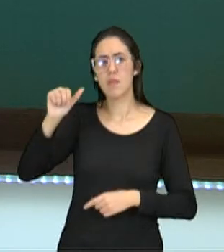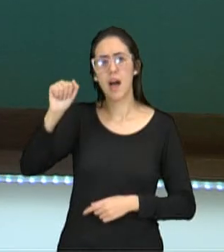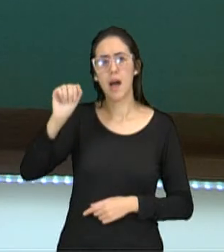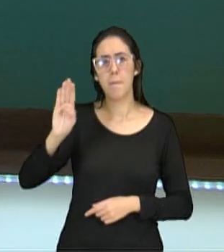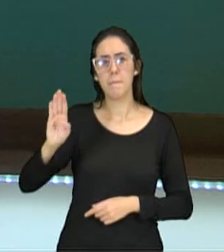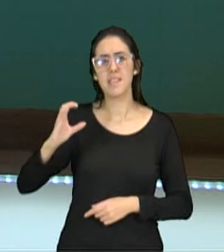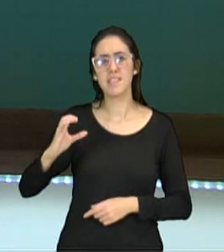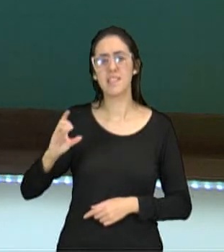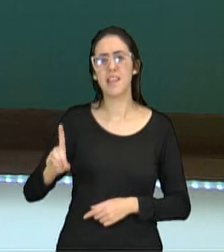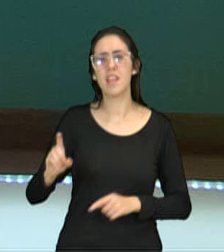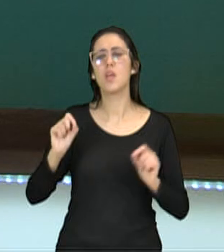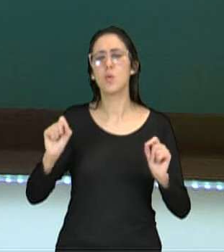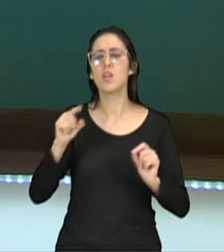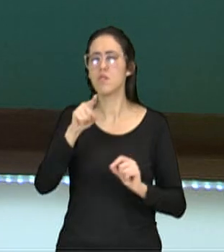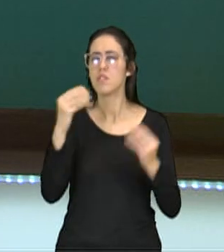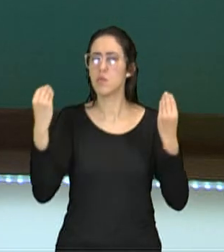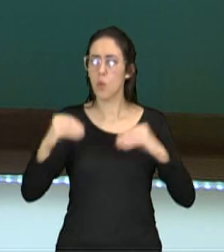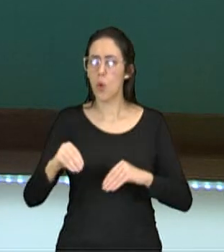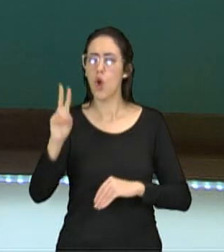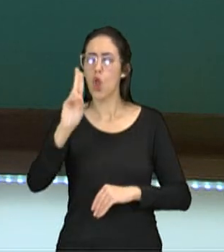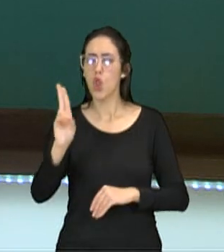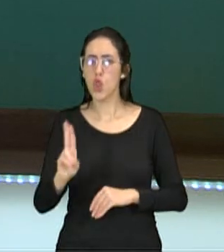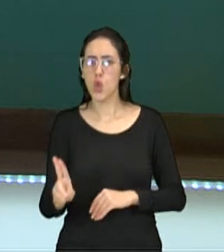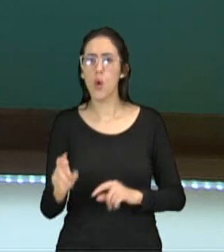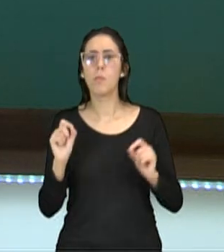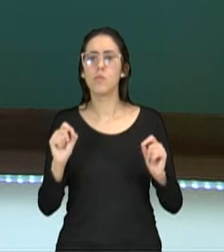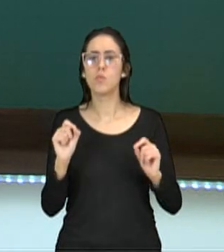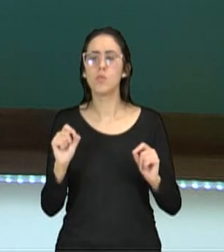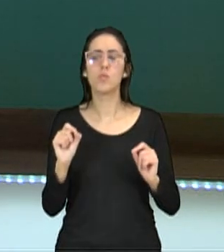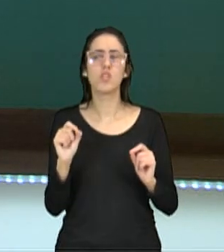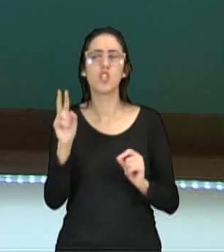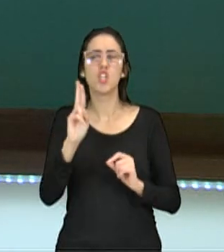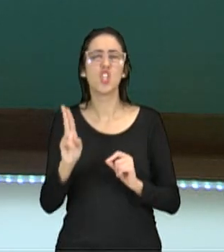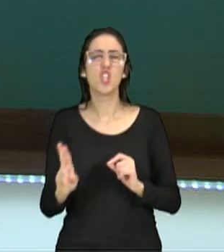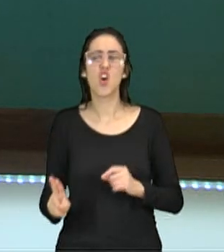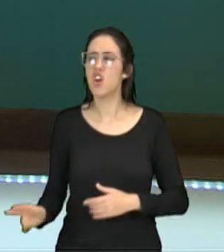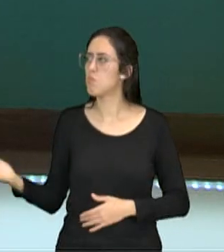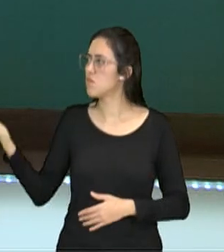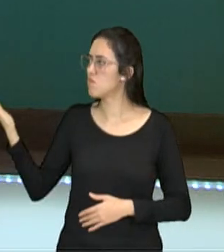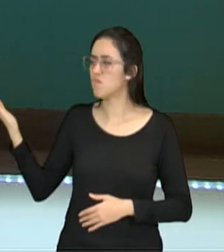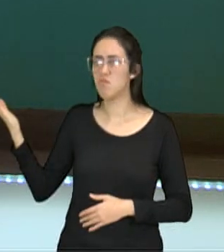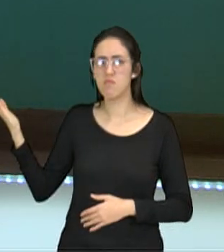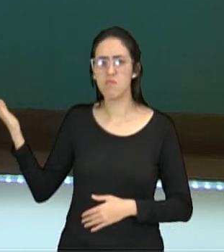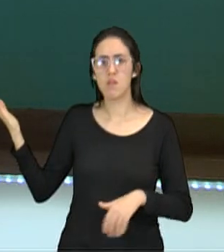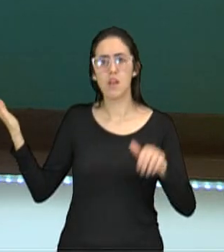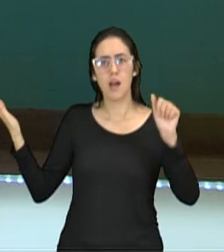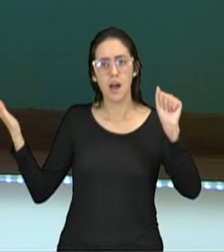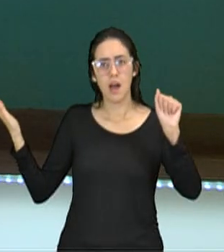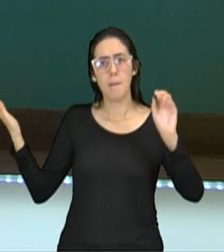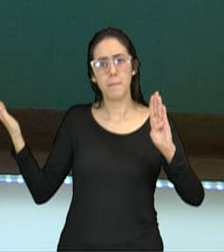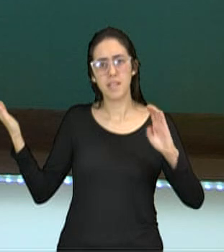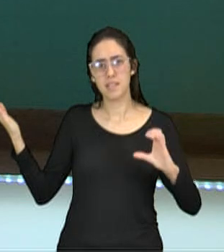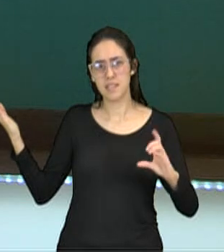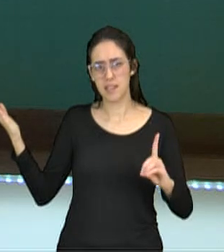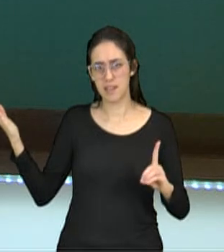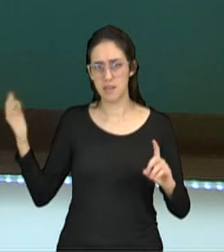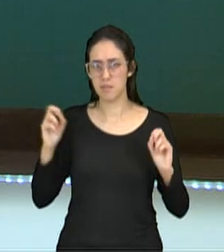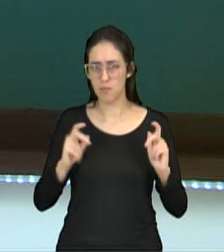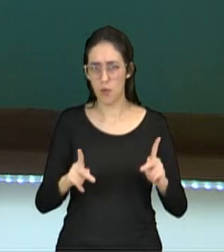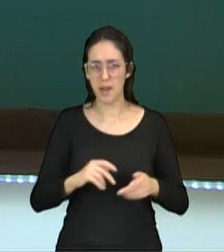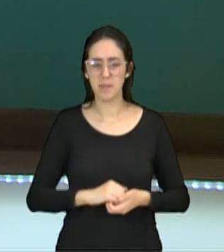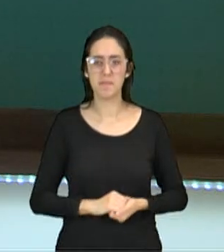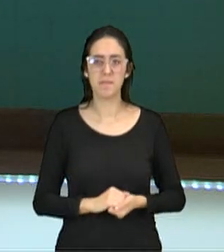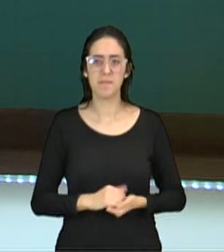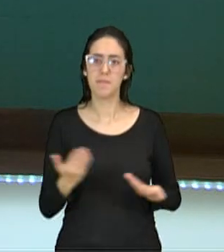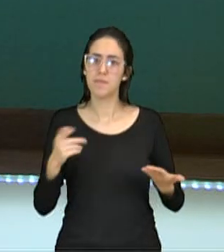coloca a legendinha aí, letra A, como é que é o nome dessa estrutura, para a letra B e assim